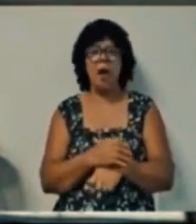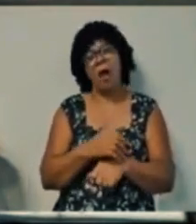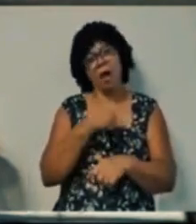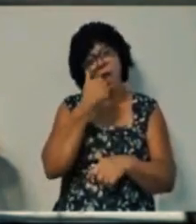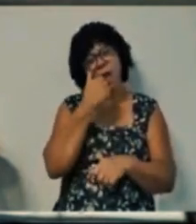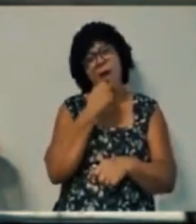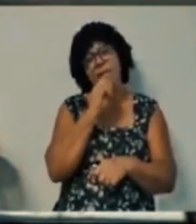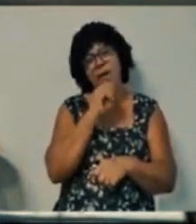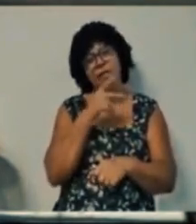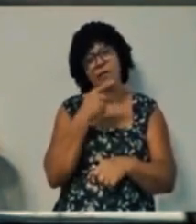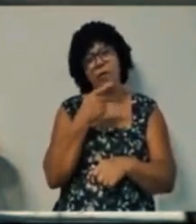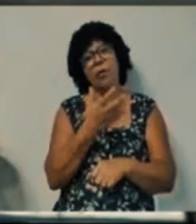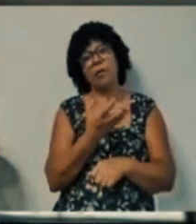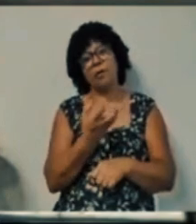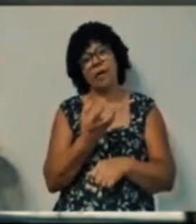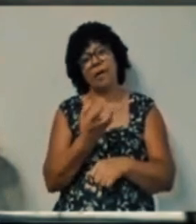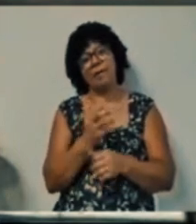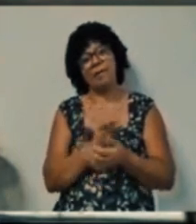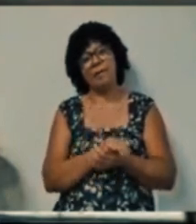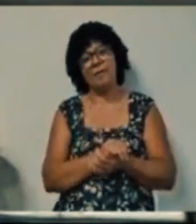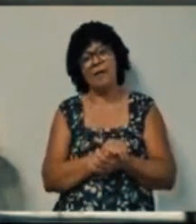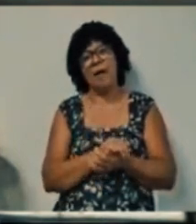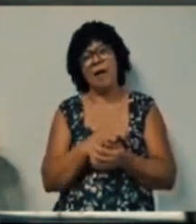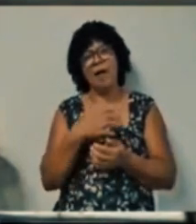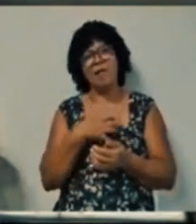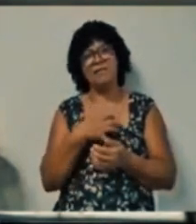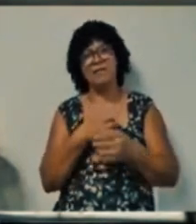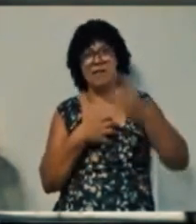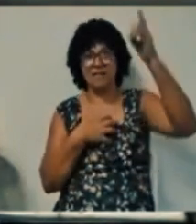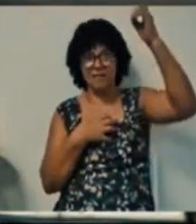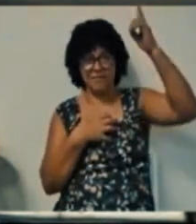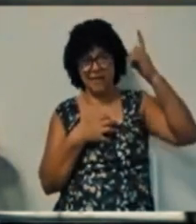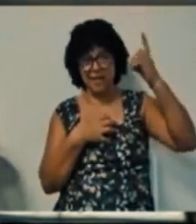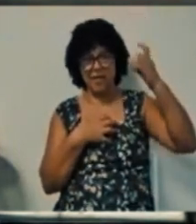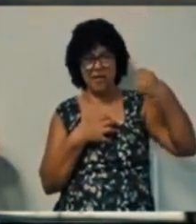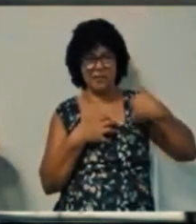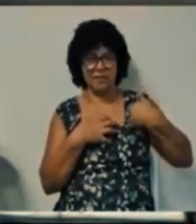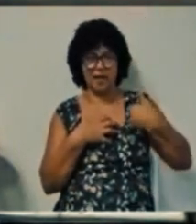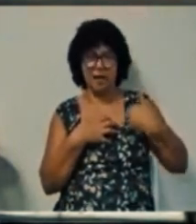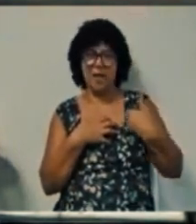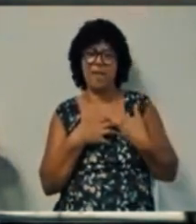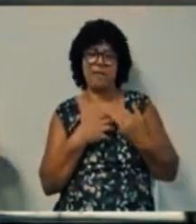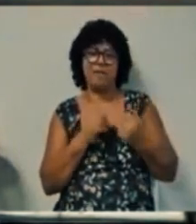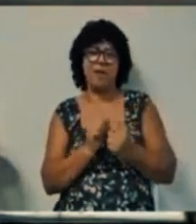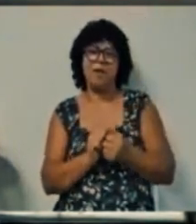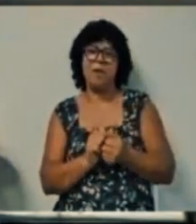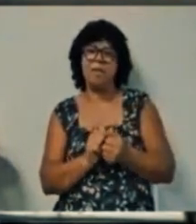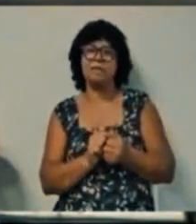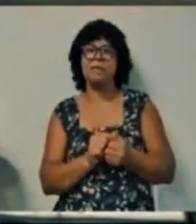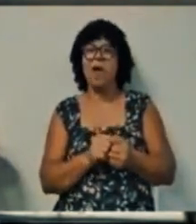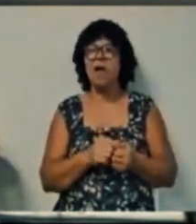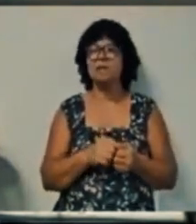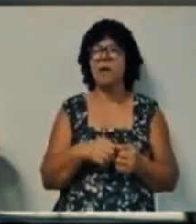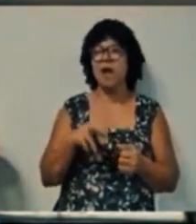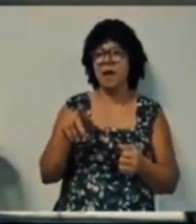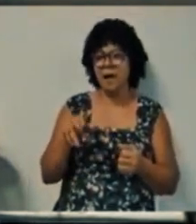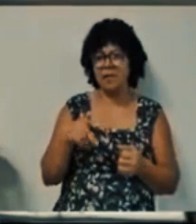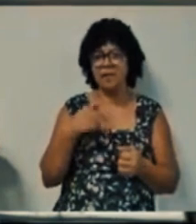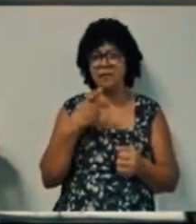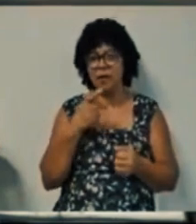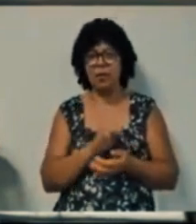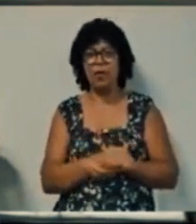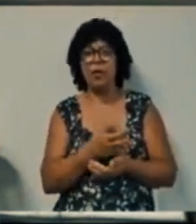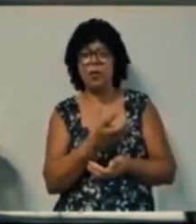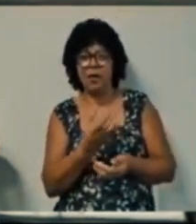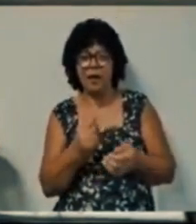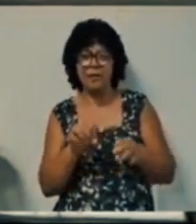se adiantou. Eu disse: opa, Deus está nesse negócio. Aleluia. Aí a irmã dela disse: eu também quero. Ela disse: então, já que a mãe